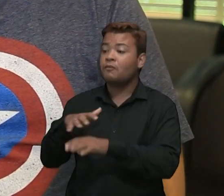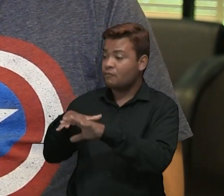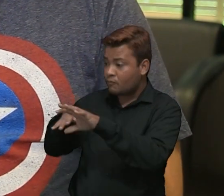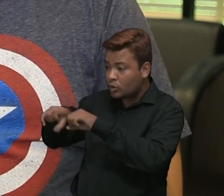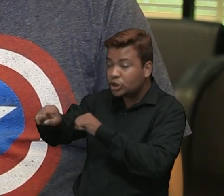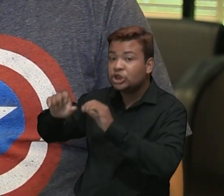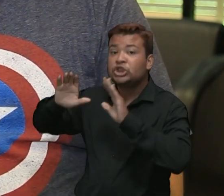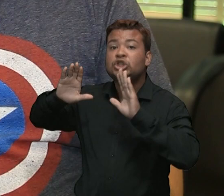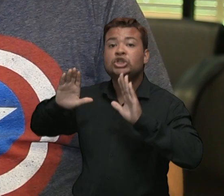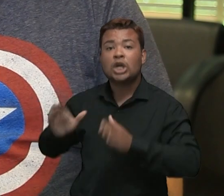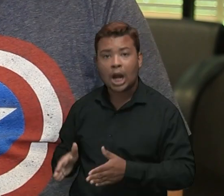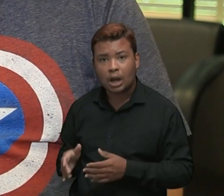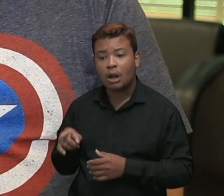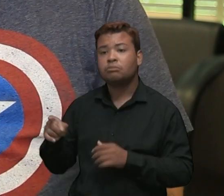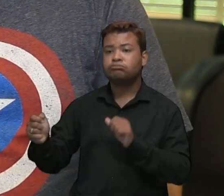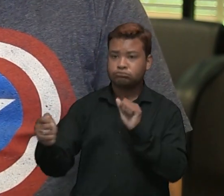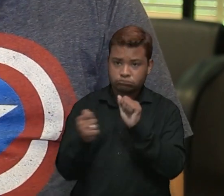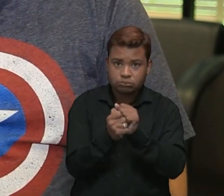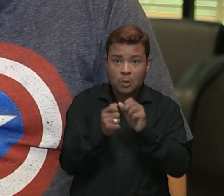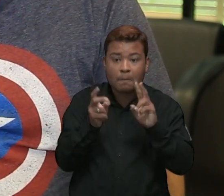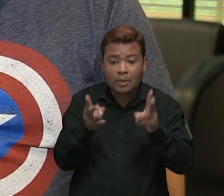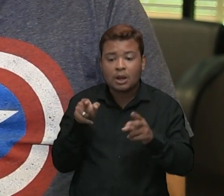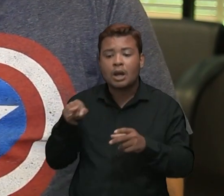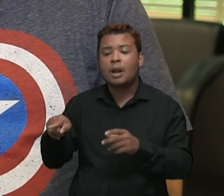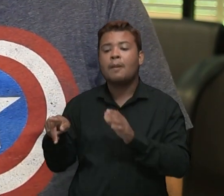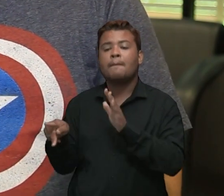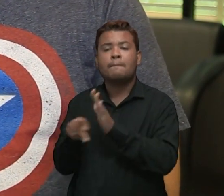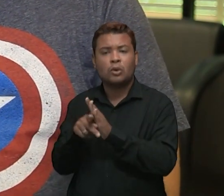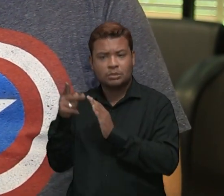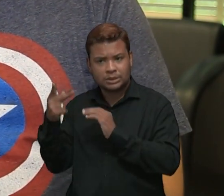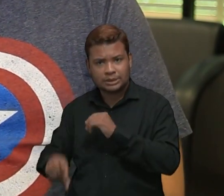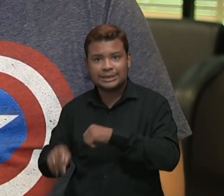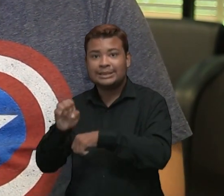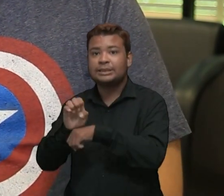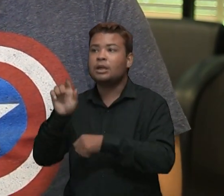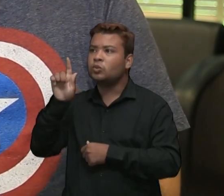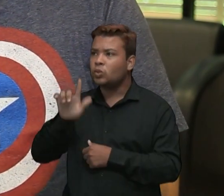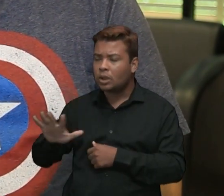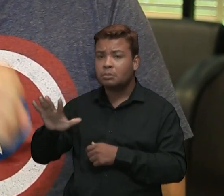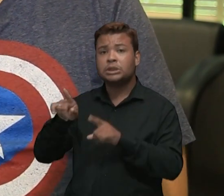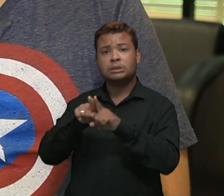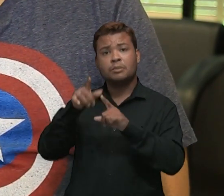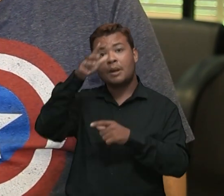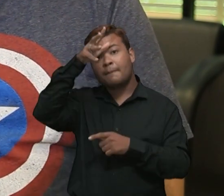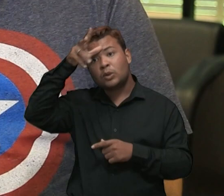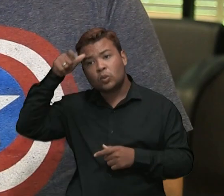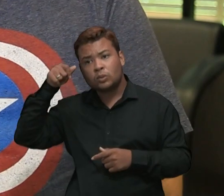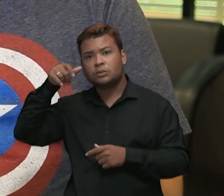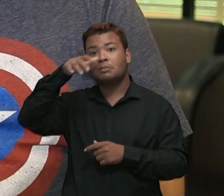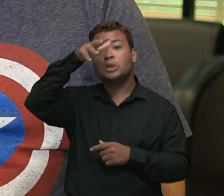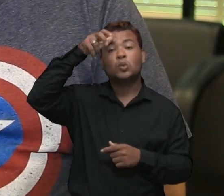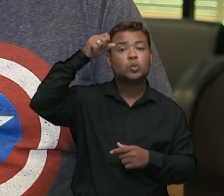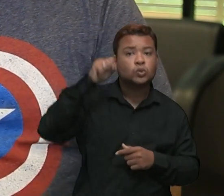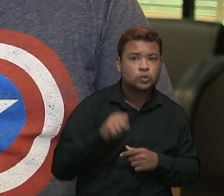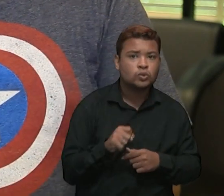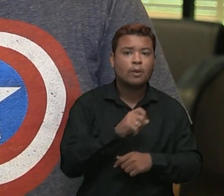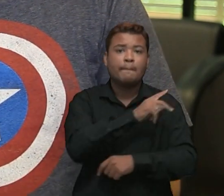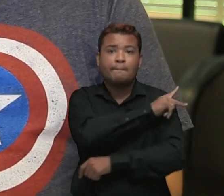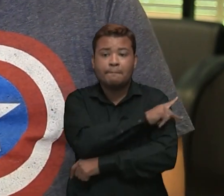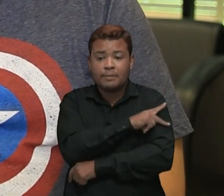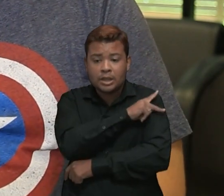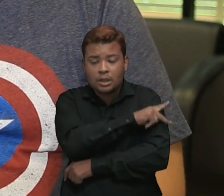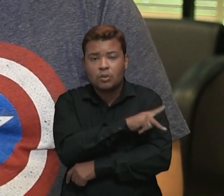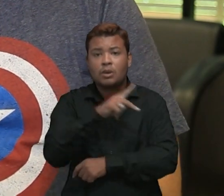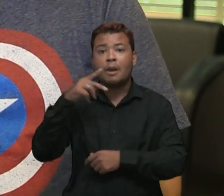estão conosco, que são oriundos do estado de Goiás, mas do Mato Grosso do Sul, do Piauí,